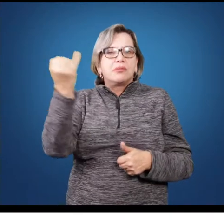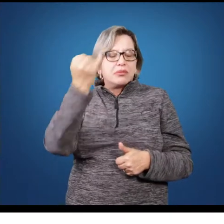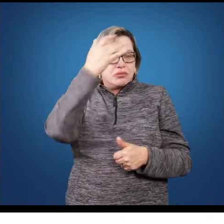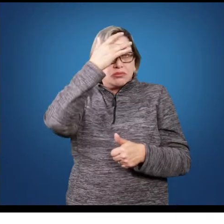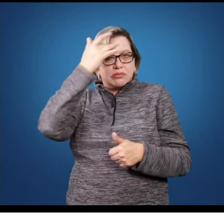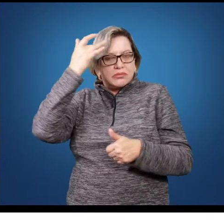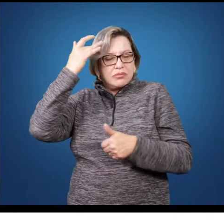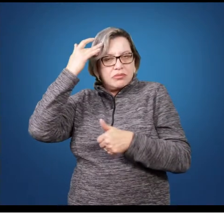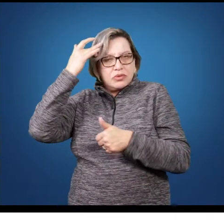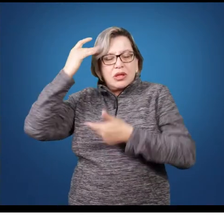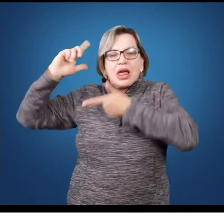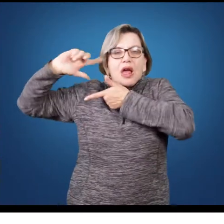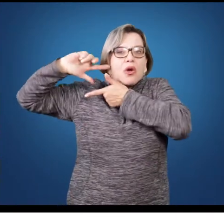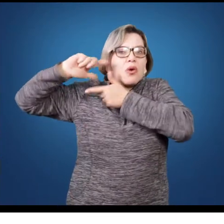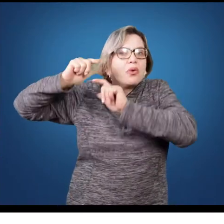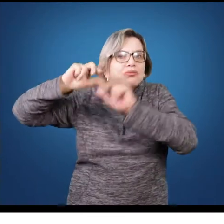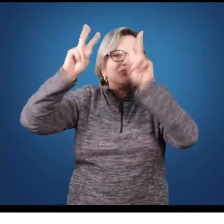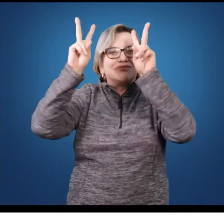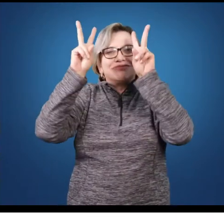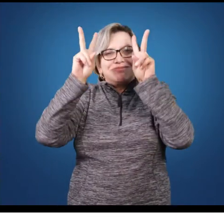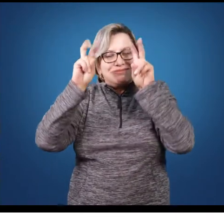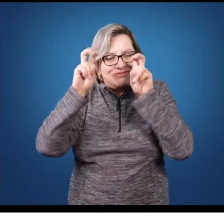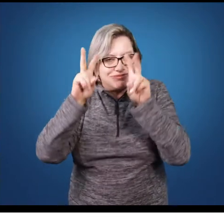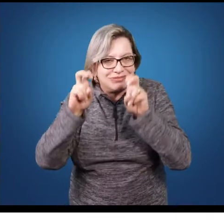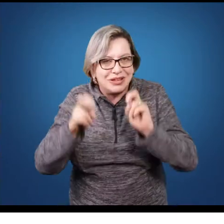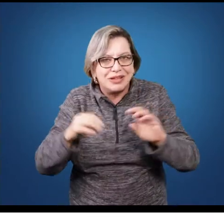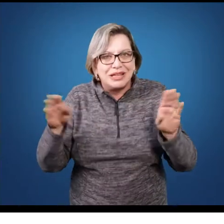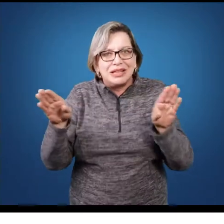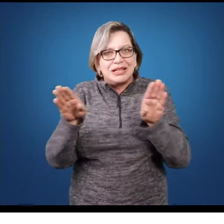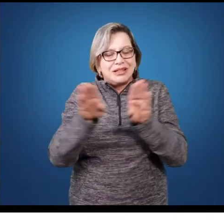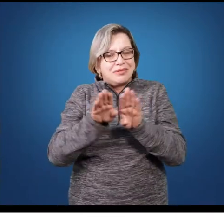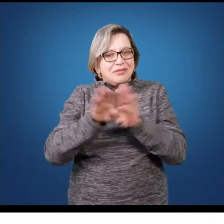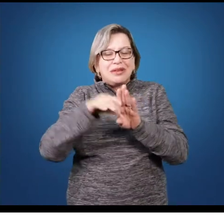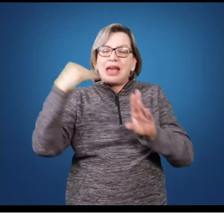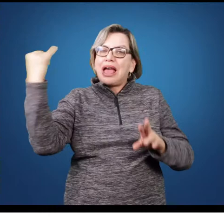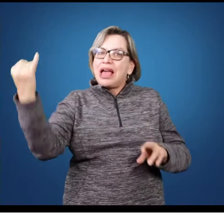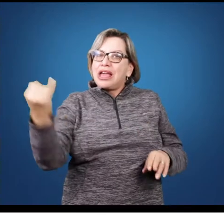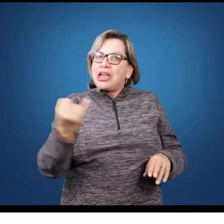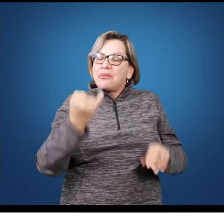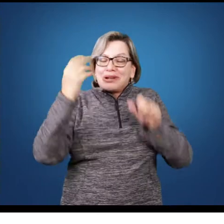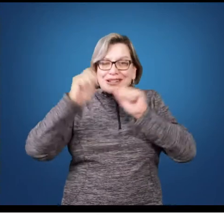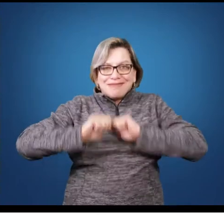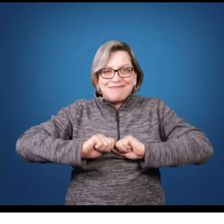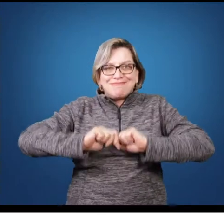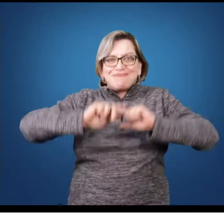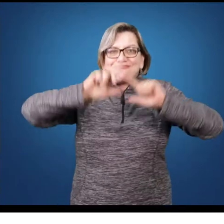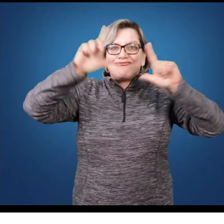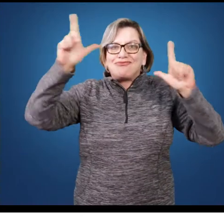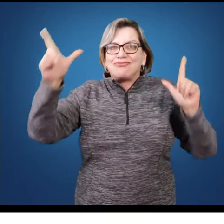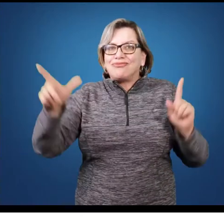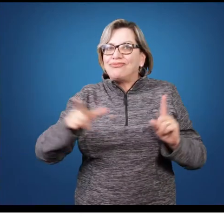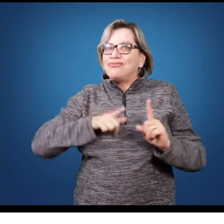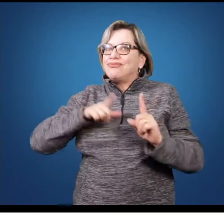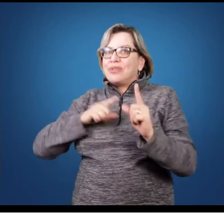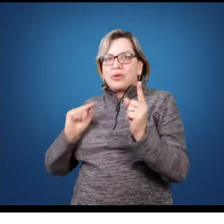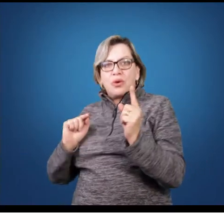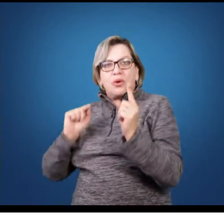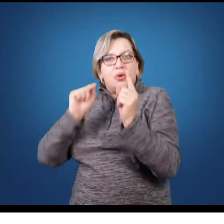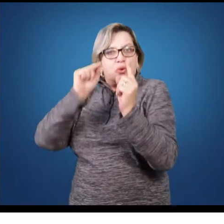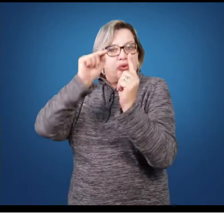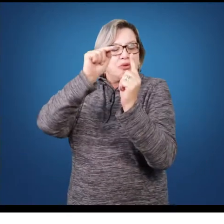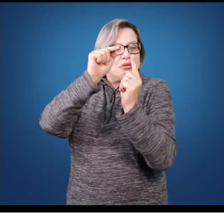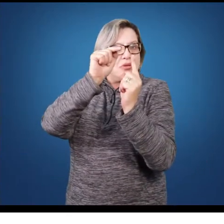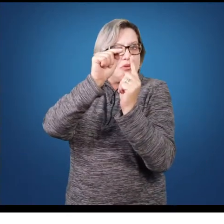no projeto de pesquisa. É importante também que ele deixe muito claro os objetivos pelo qual